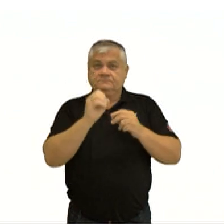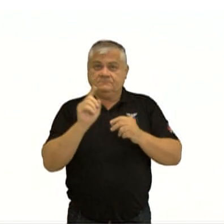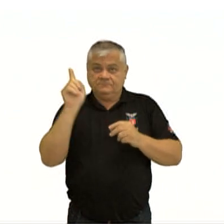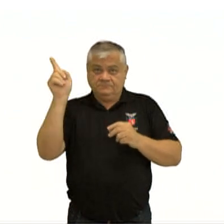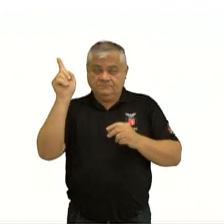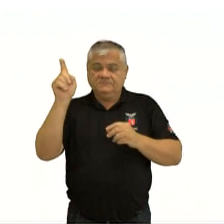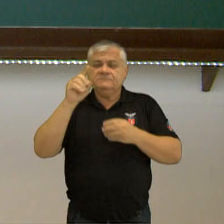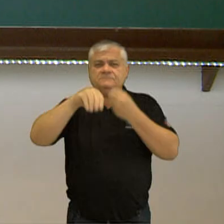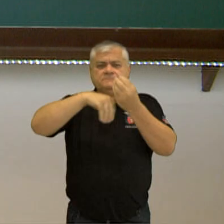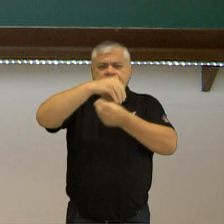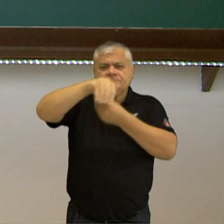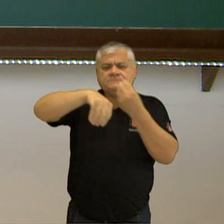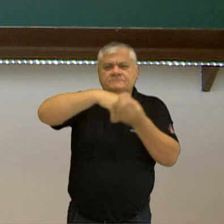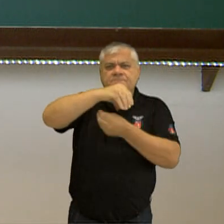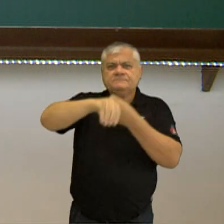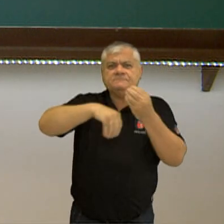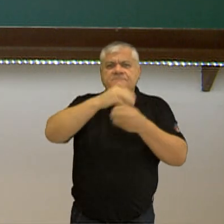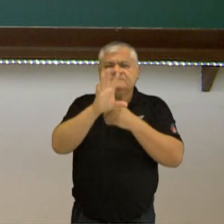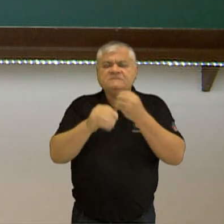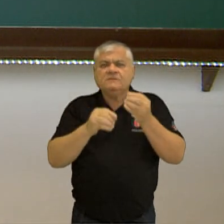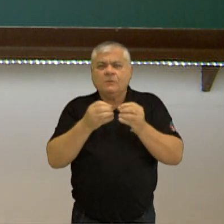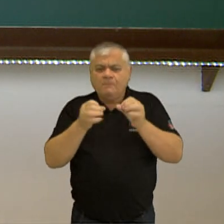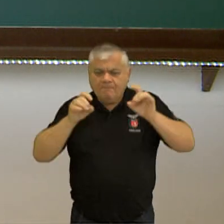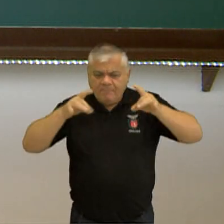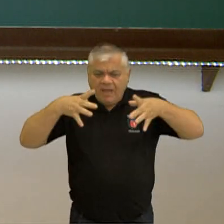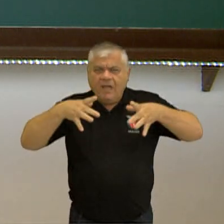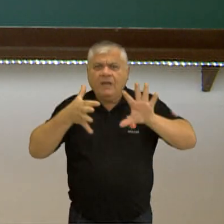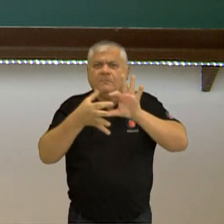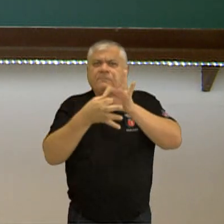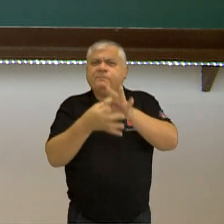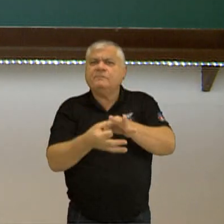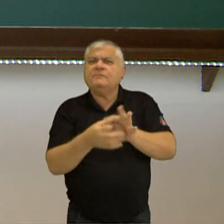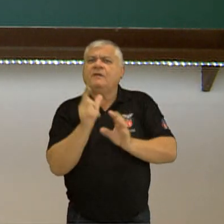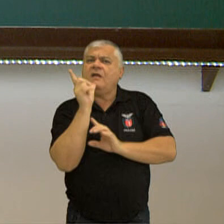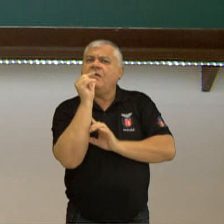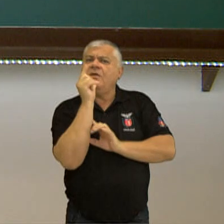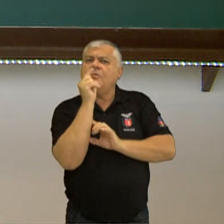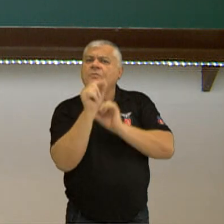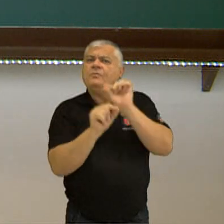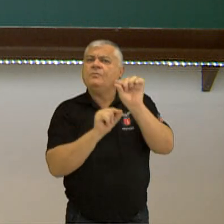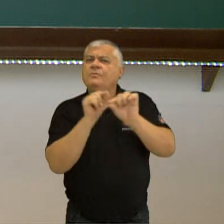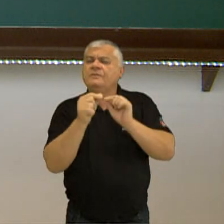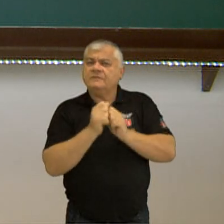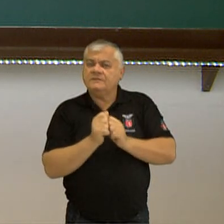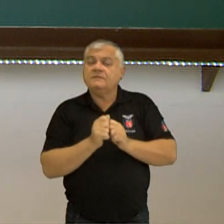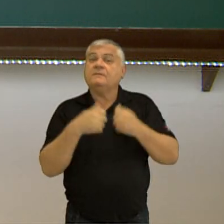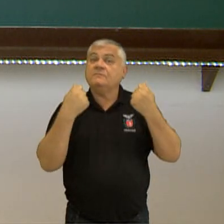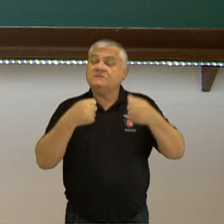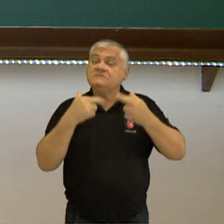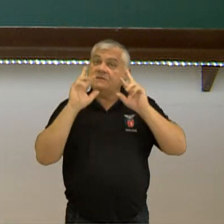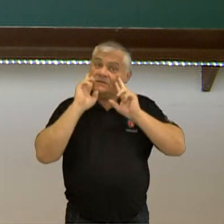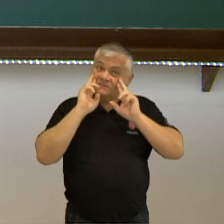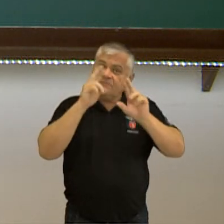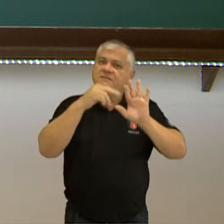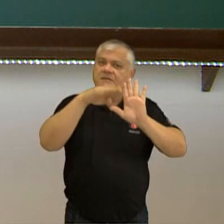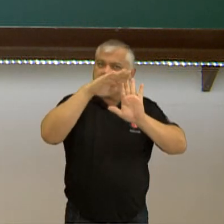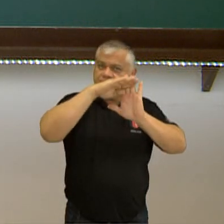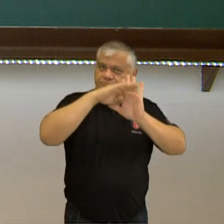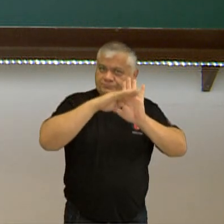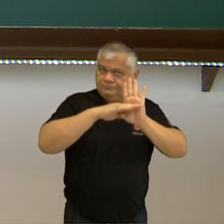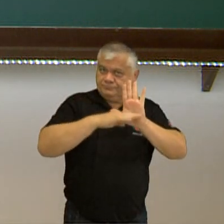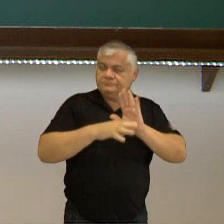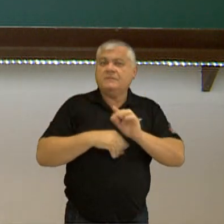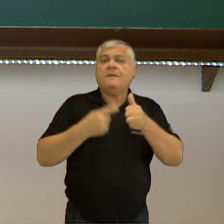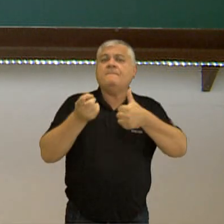Esses átomos, para darem origem a essa molécula, para se unirem e formarem essa molécula, respeitaram alguns critérios.